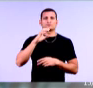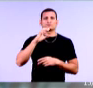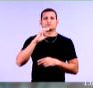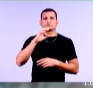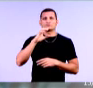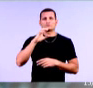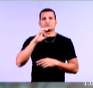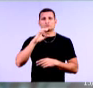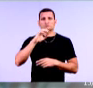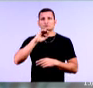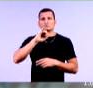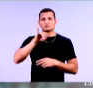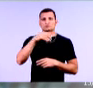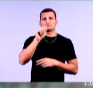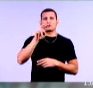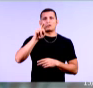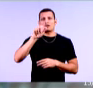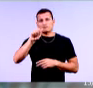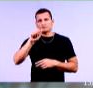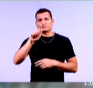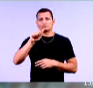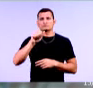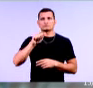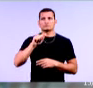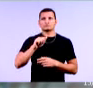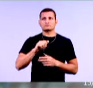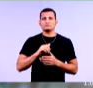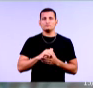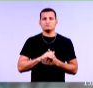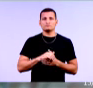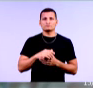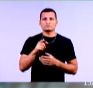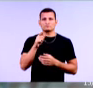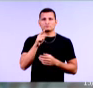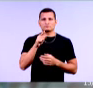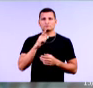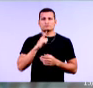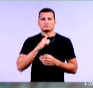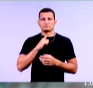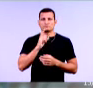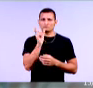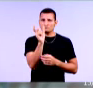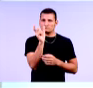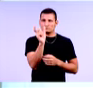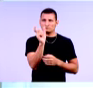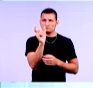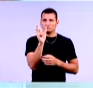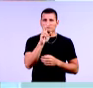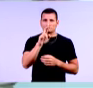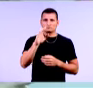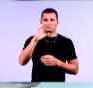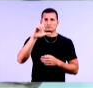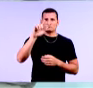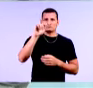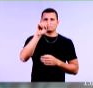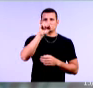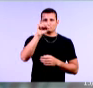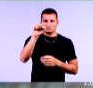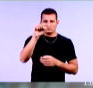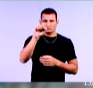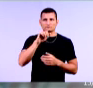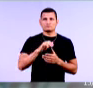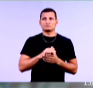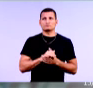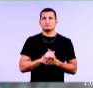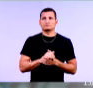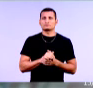Pascal, seja C#, né, você tem uma palavrinha muito legal chamada class. Olha